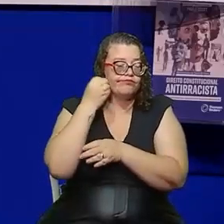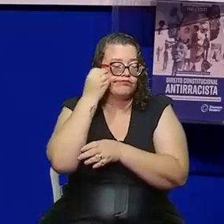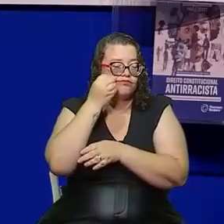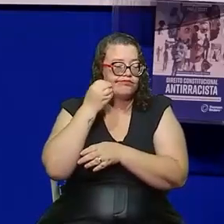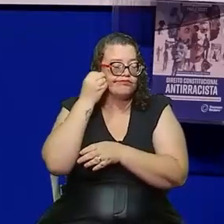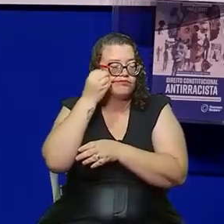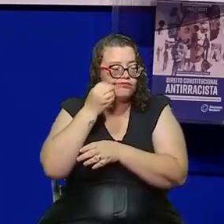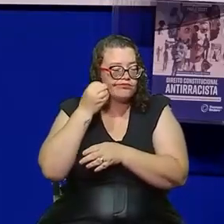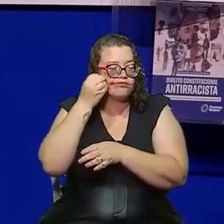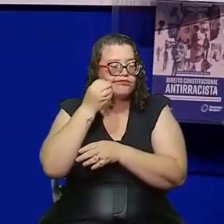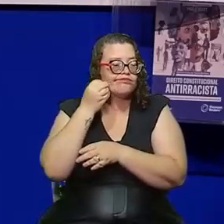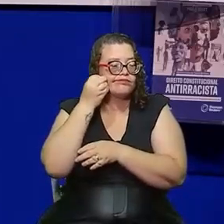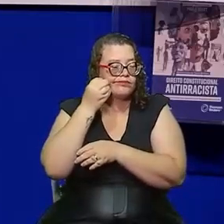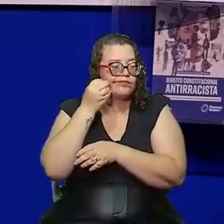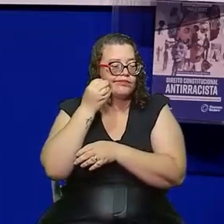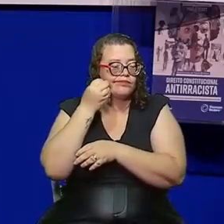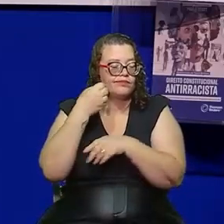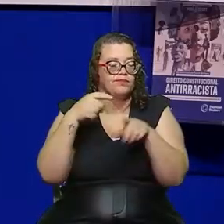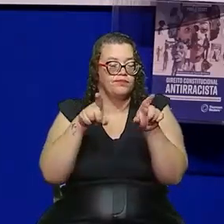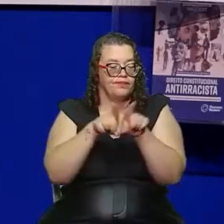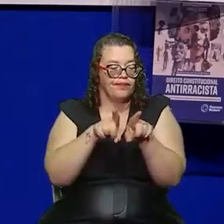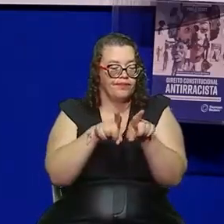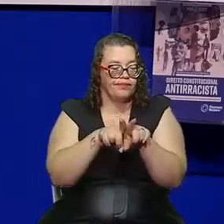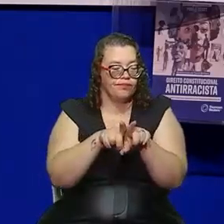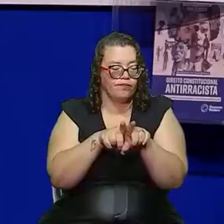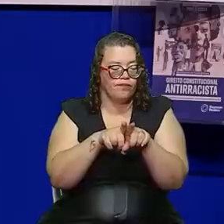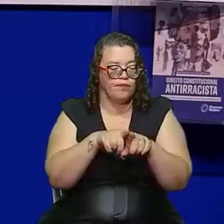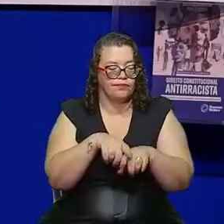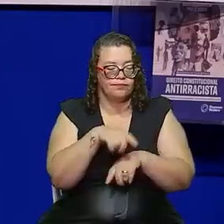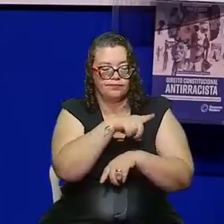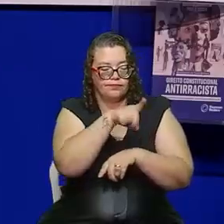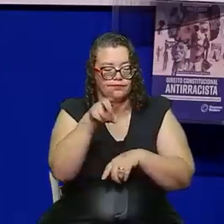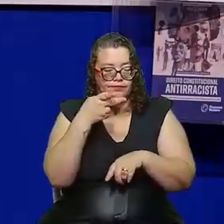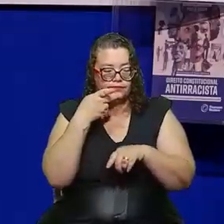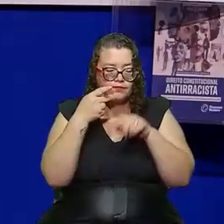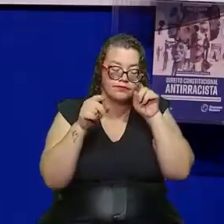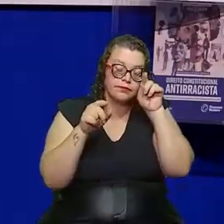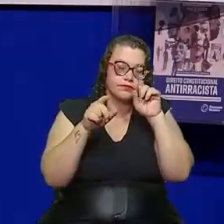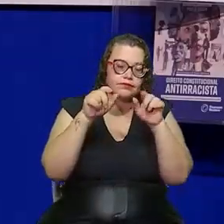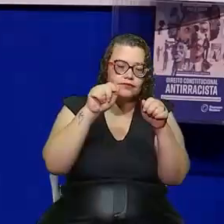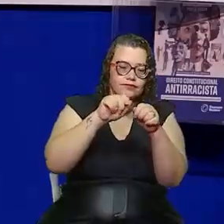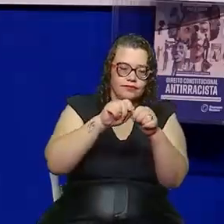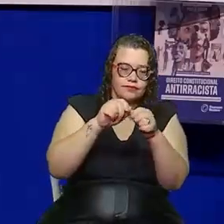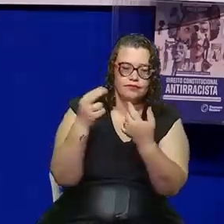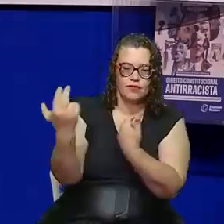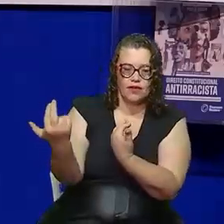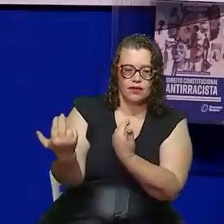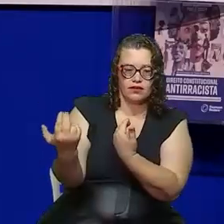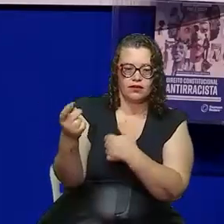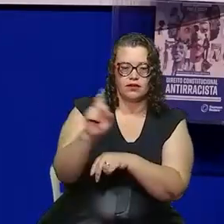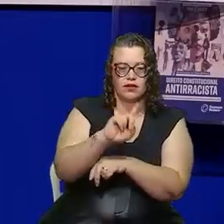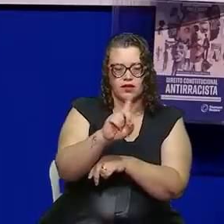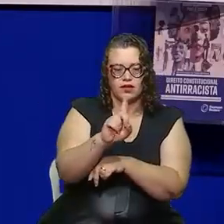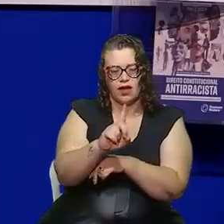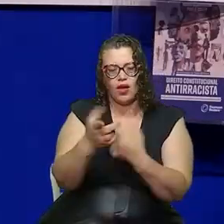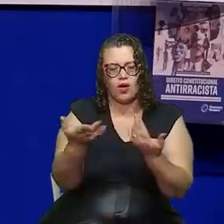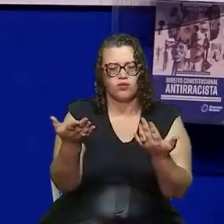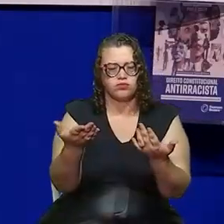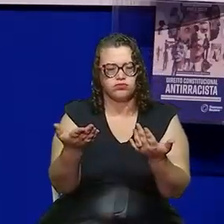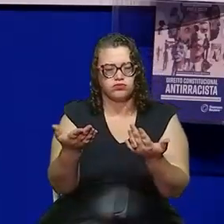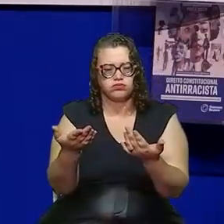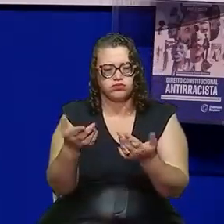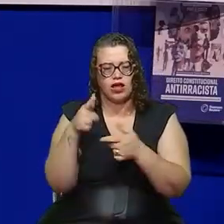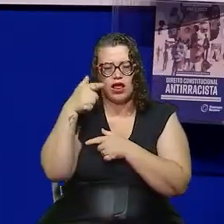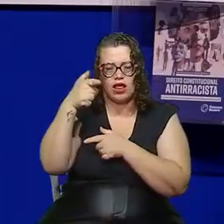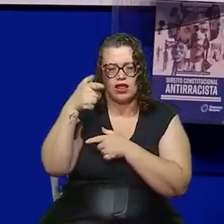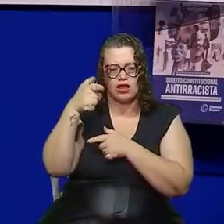Eu considero e digo, você faça assim. Não faça assim, que isso remete a outra coisa